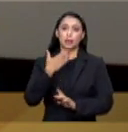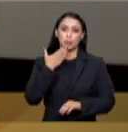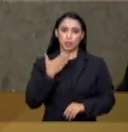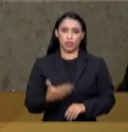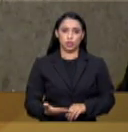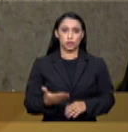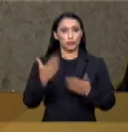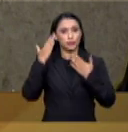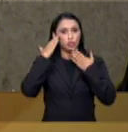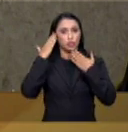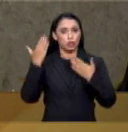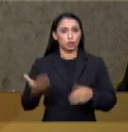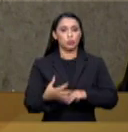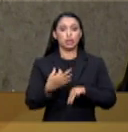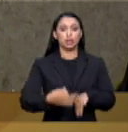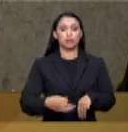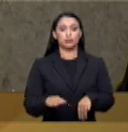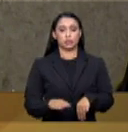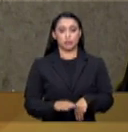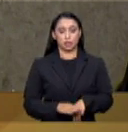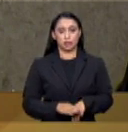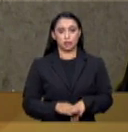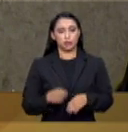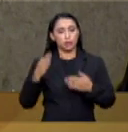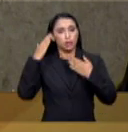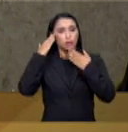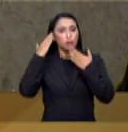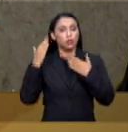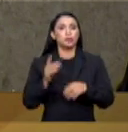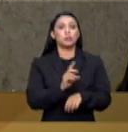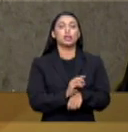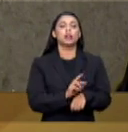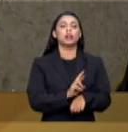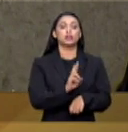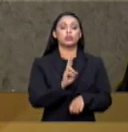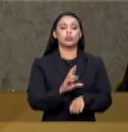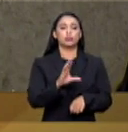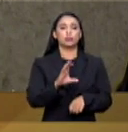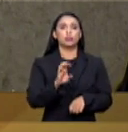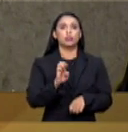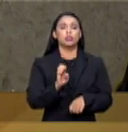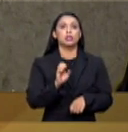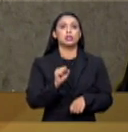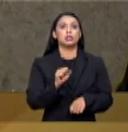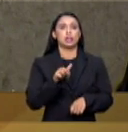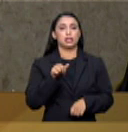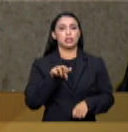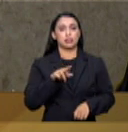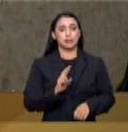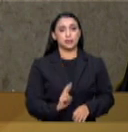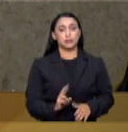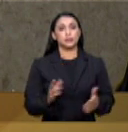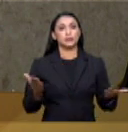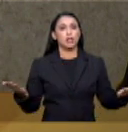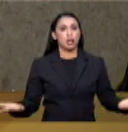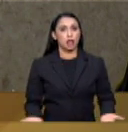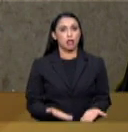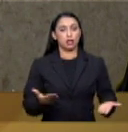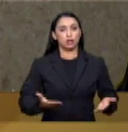excelências. Muito obrigado, doutor César Augusto Binder. Passo agora a palavra